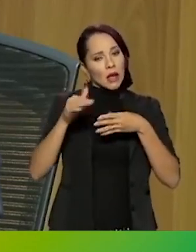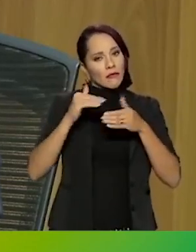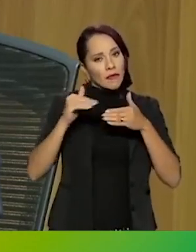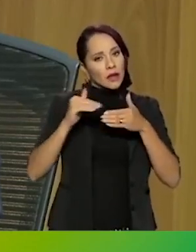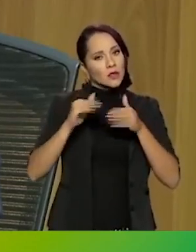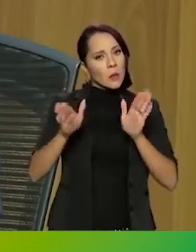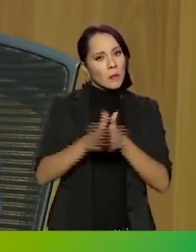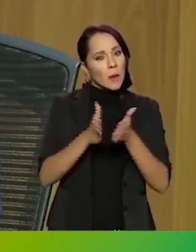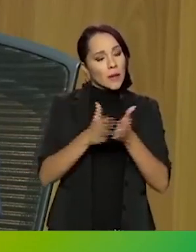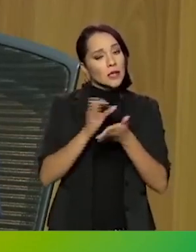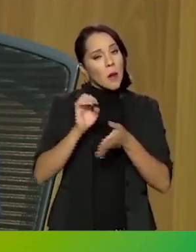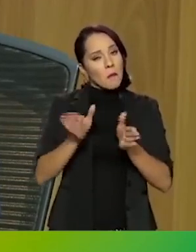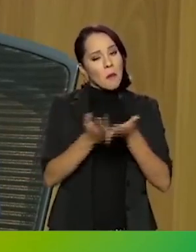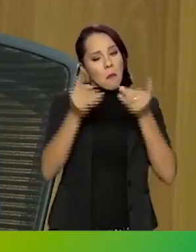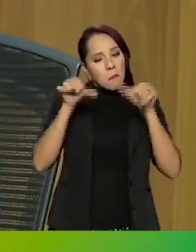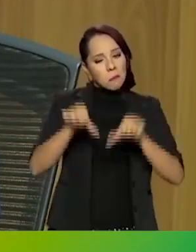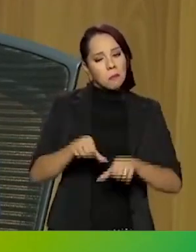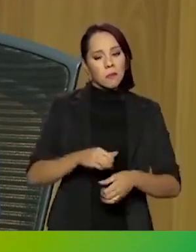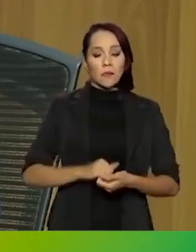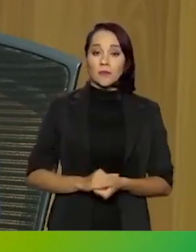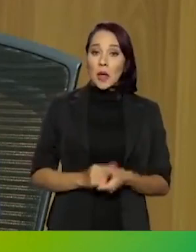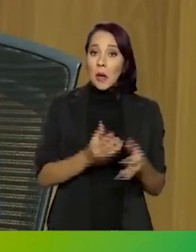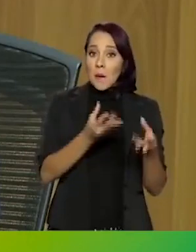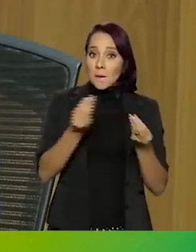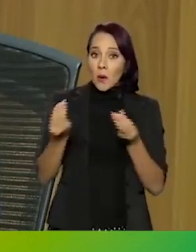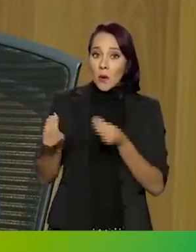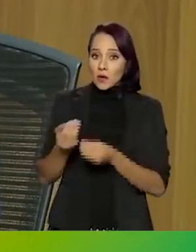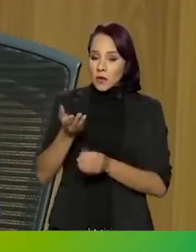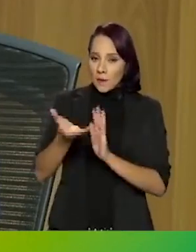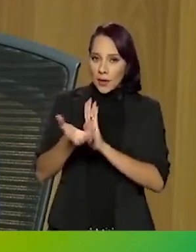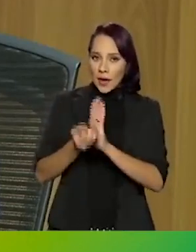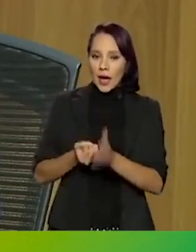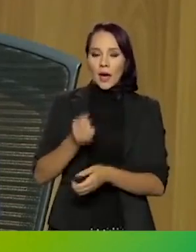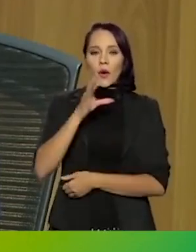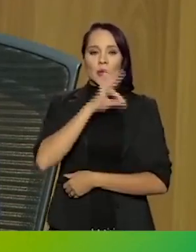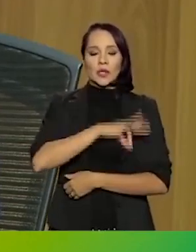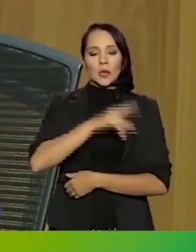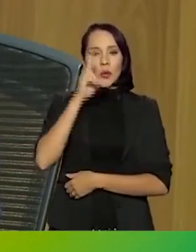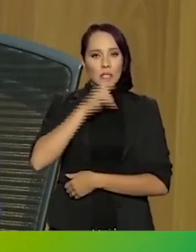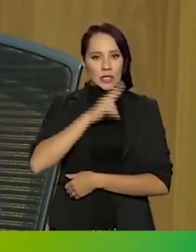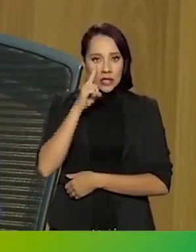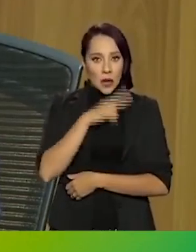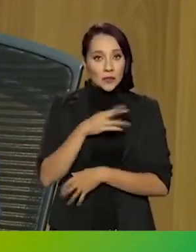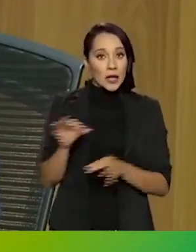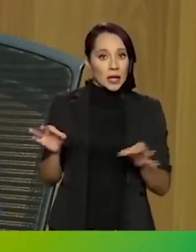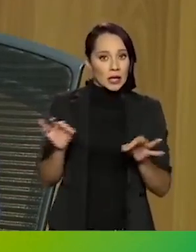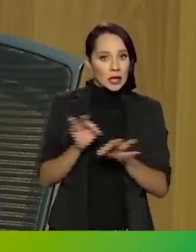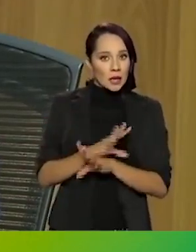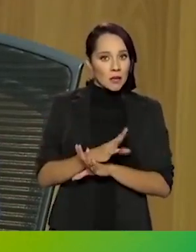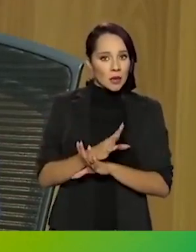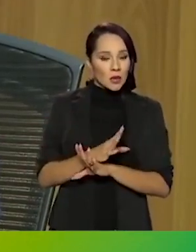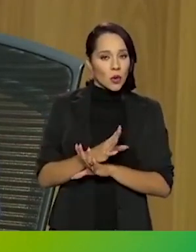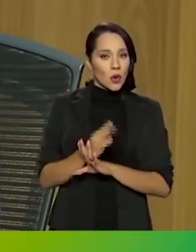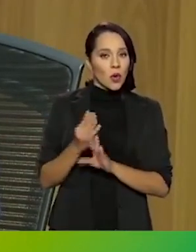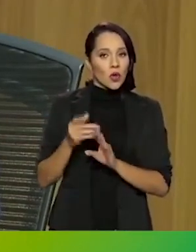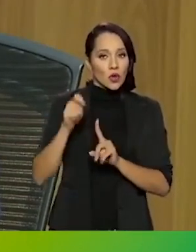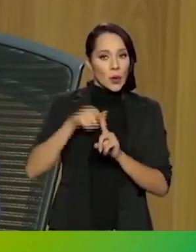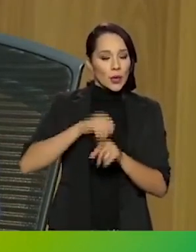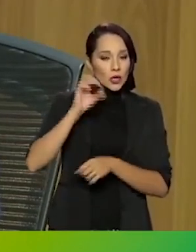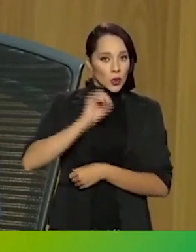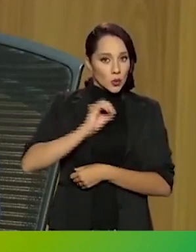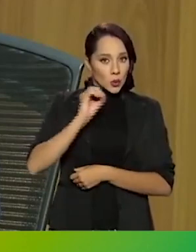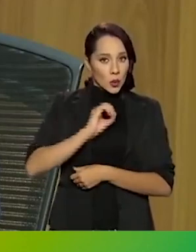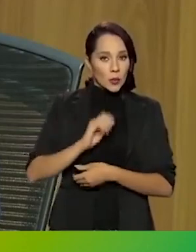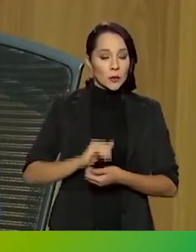pobreza e extrema pobreza muitos do auxílio do auxílio emergencial que terminou seu pagamento no último mês de